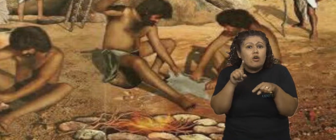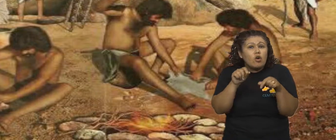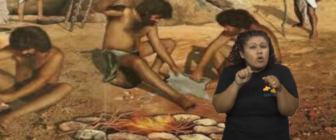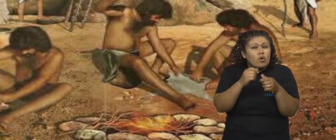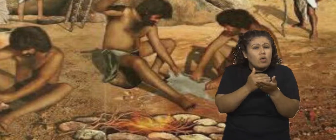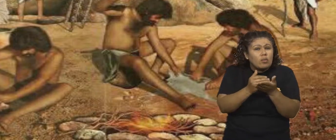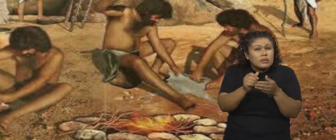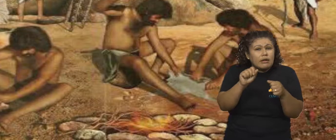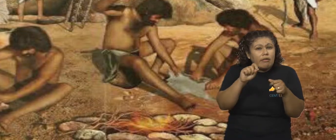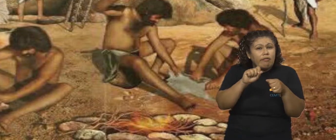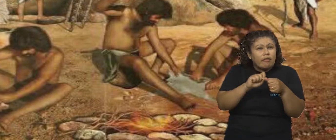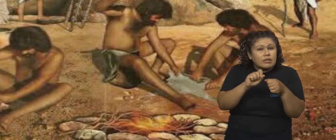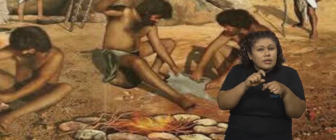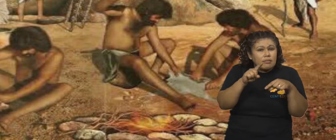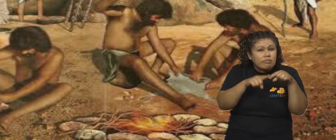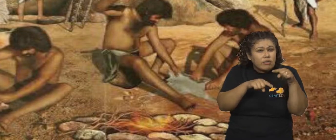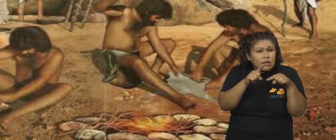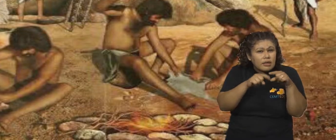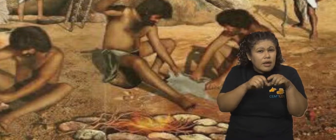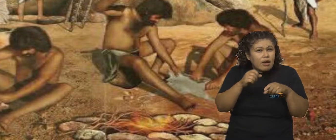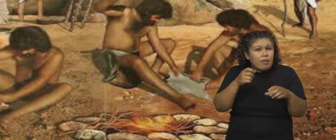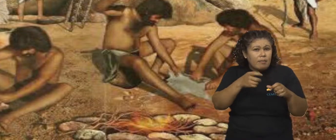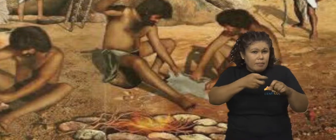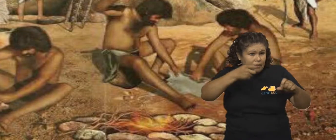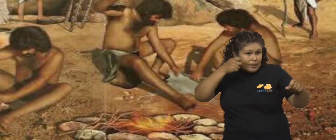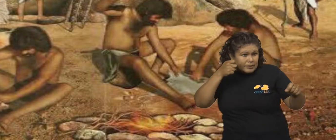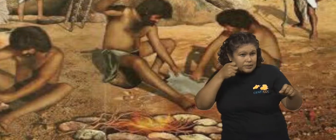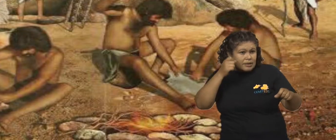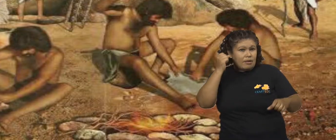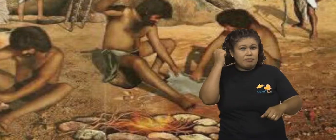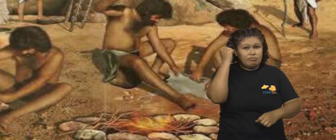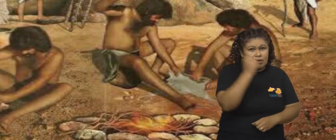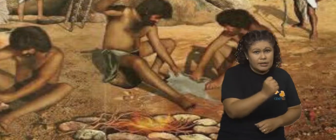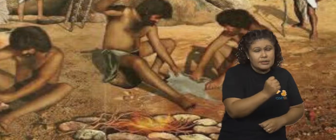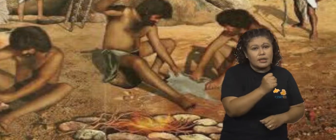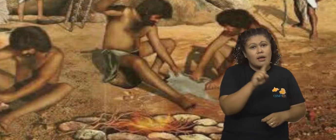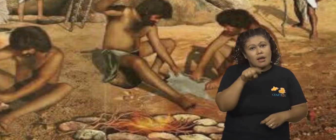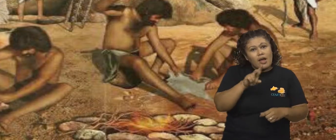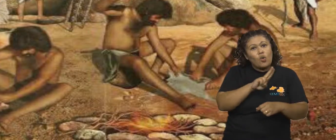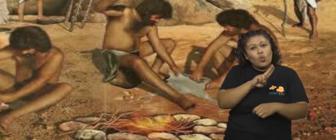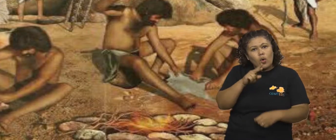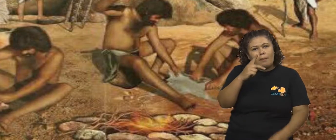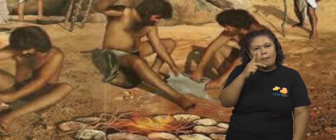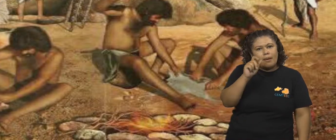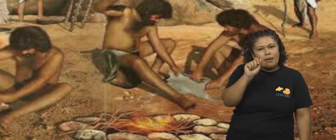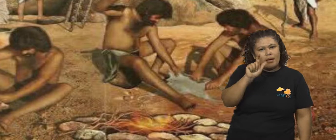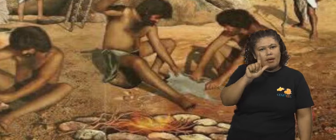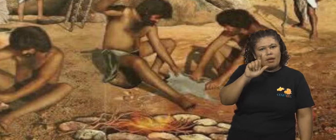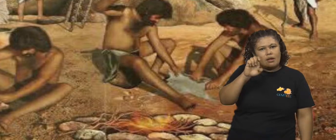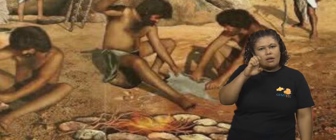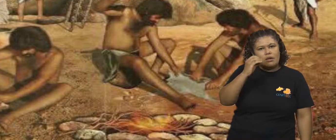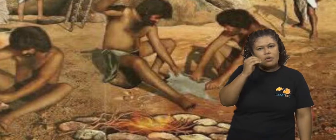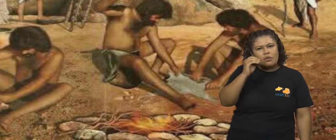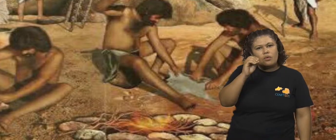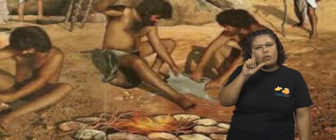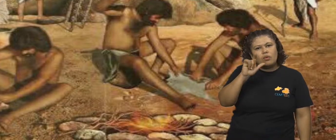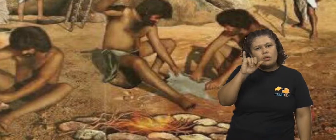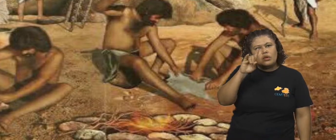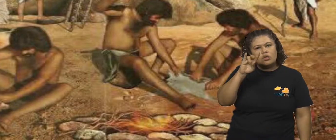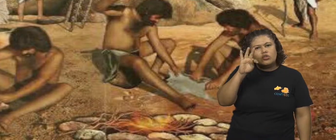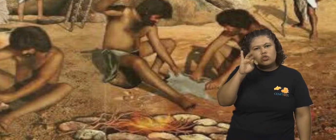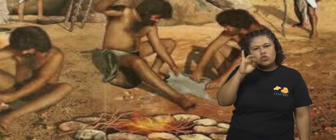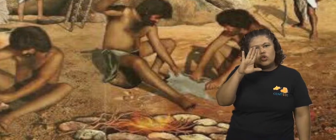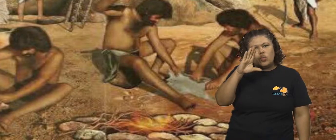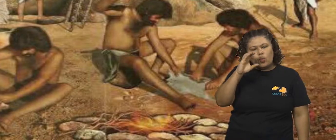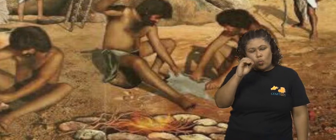pedra lascada. Daí a origem do nome Paleolítico. É nesse período que os povos começam a aprender